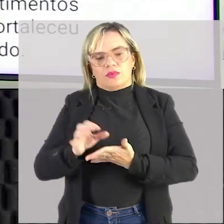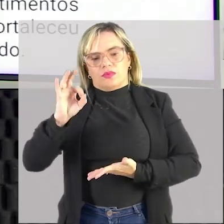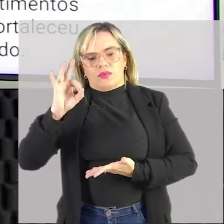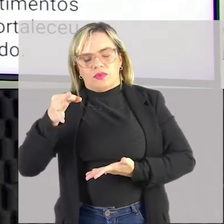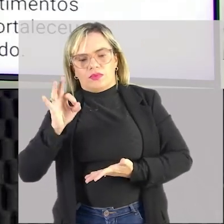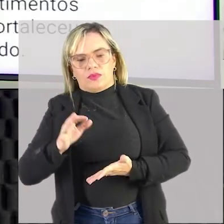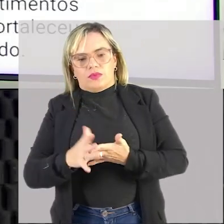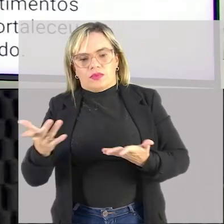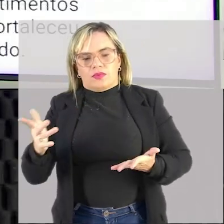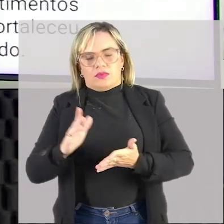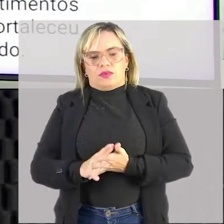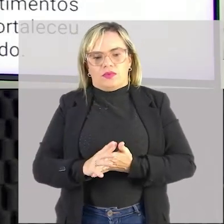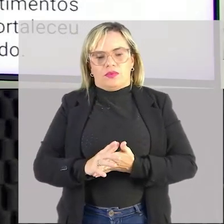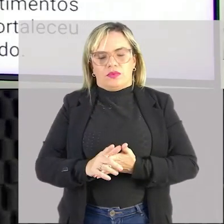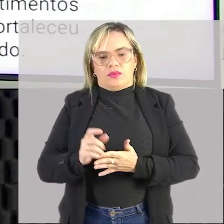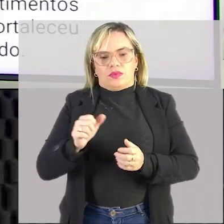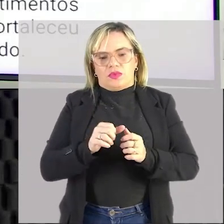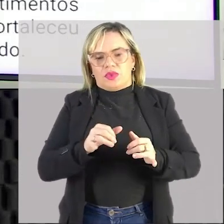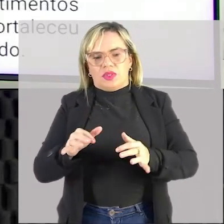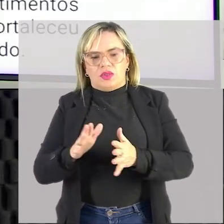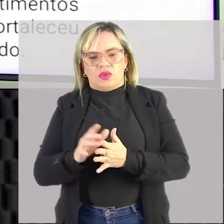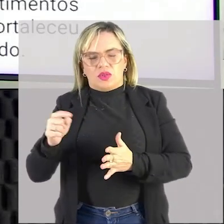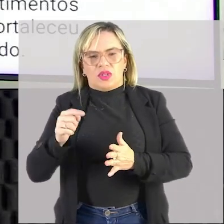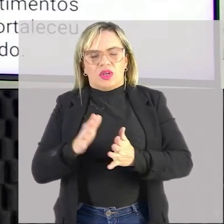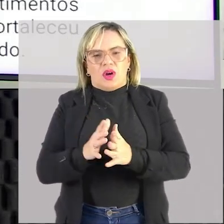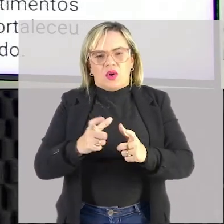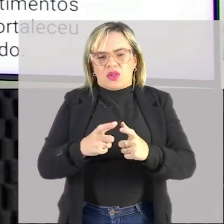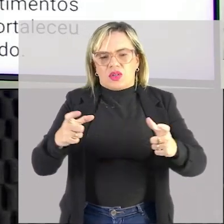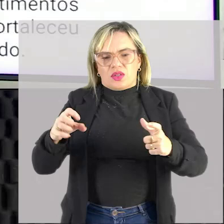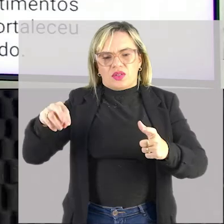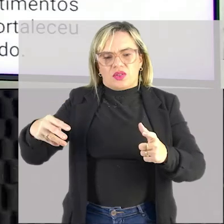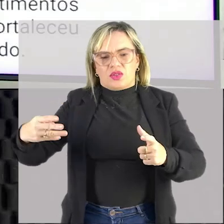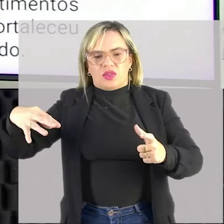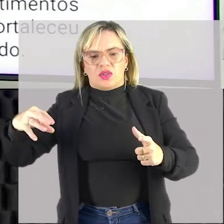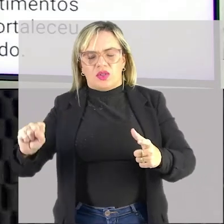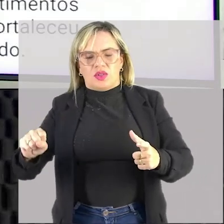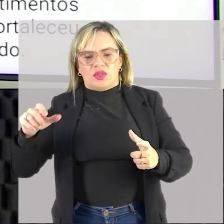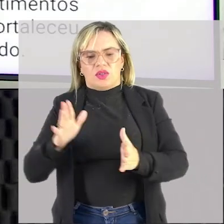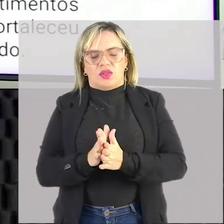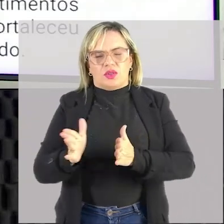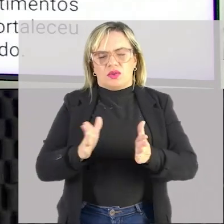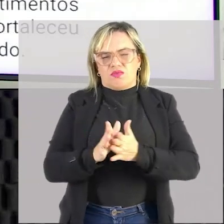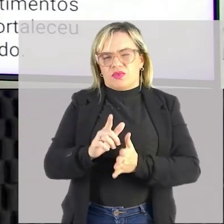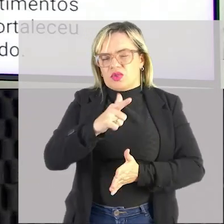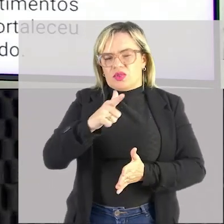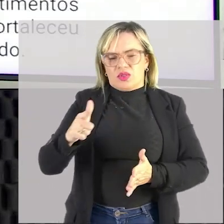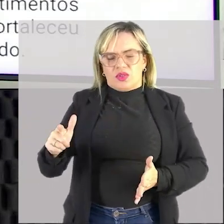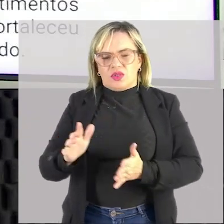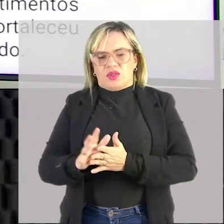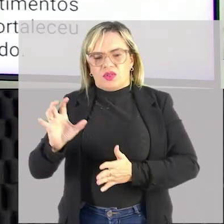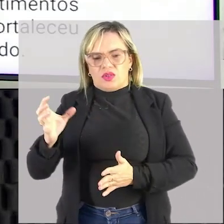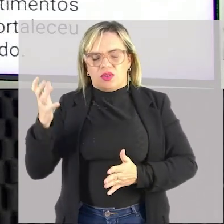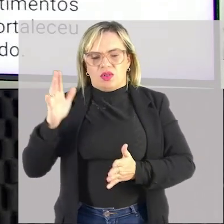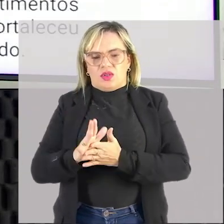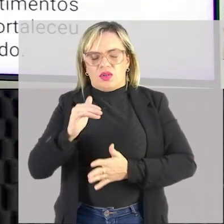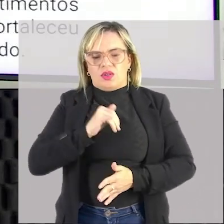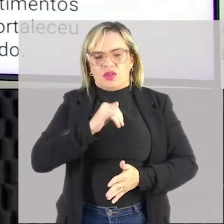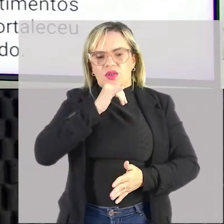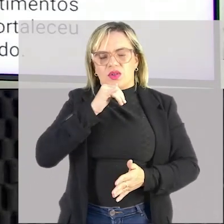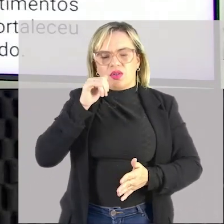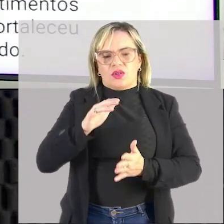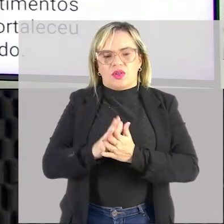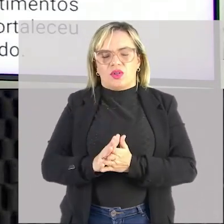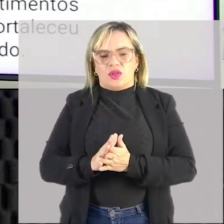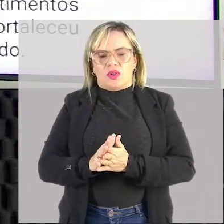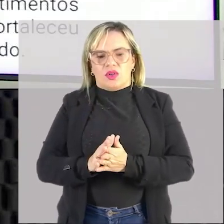ainda aqui, por exemplo, grandes engenhos, você não vai ter desse período ainda, né, o que aconteceu, por exemplo, com o resto das